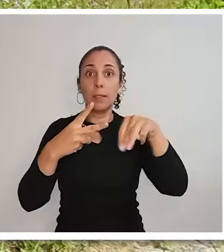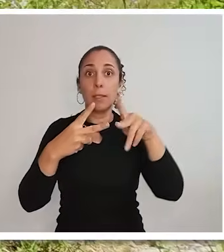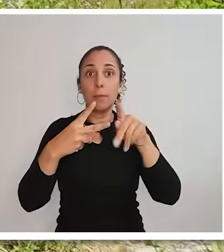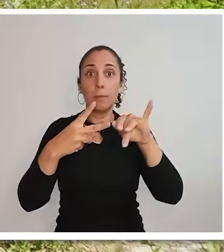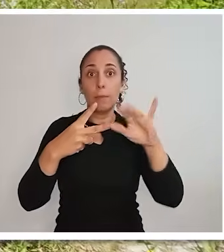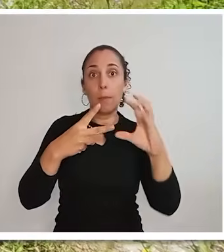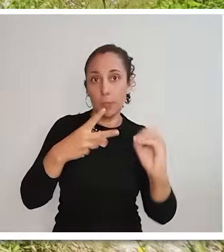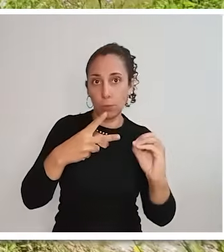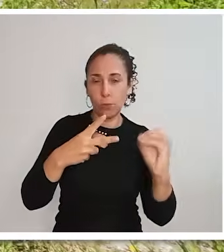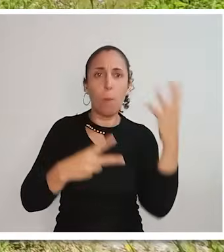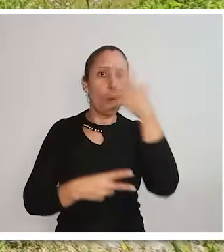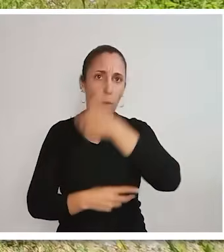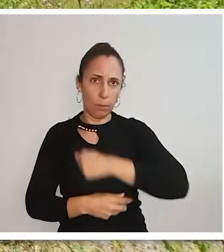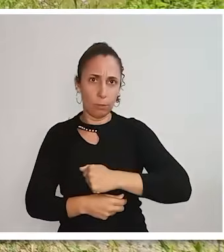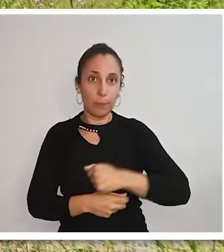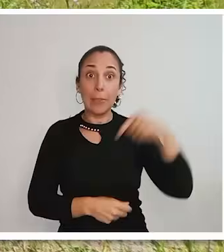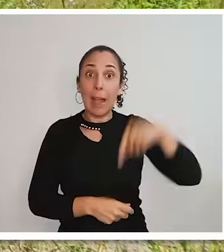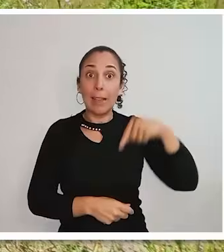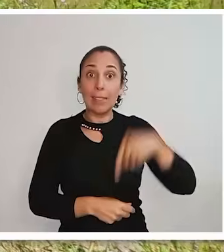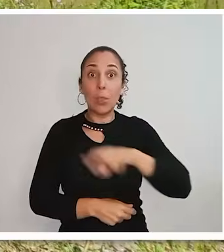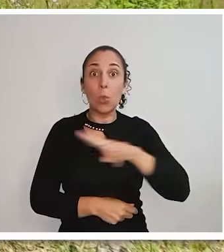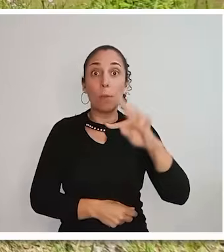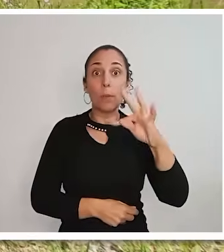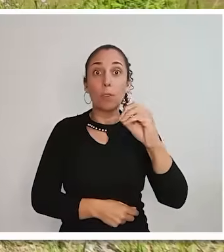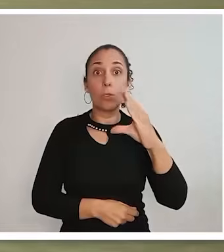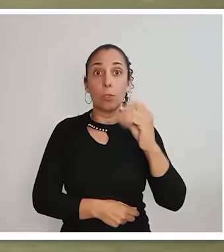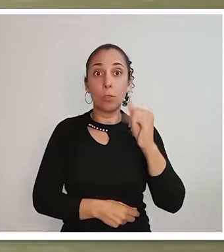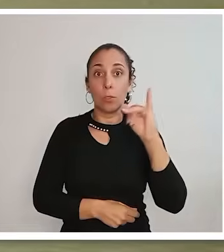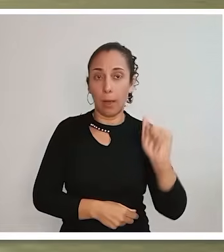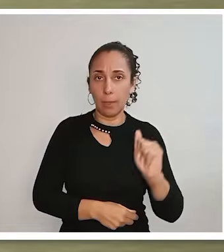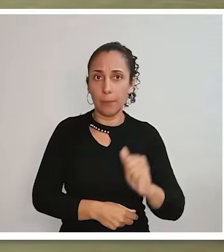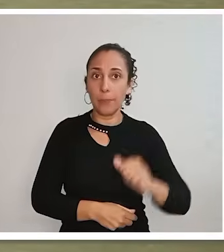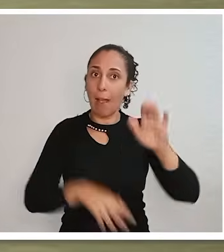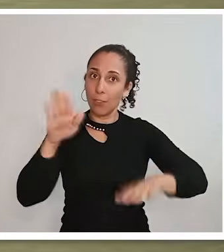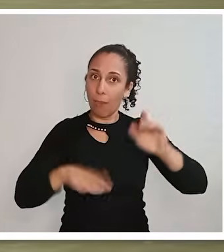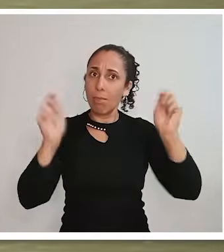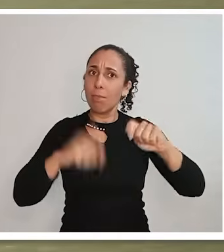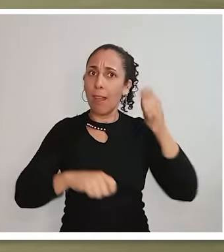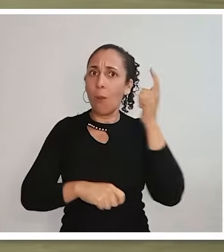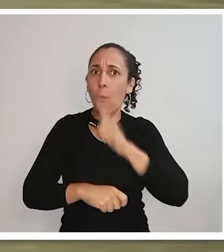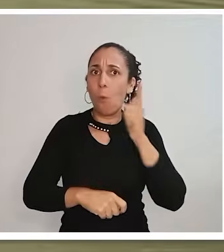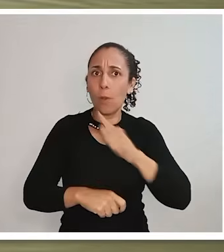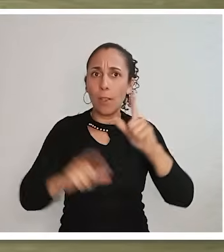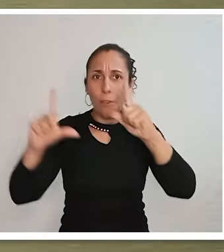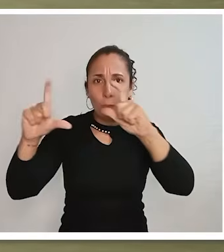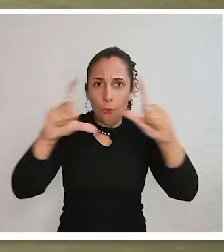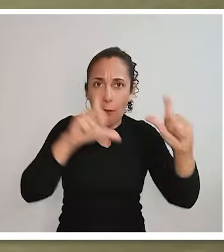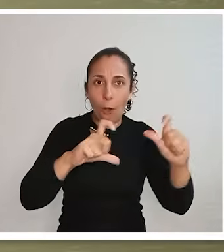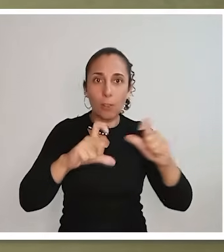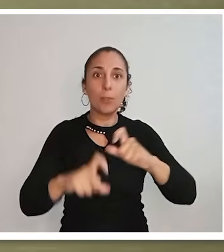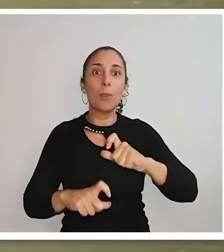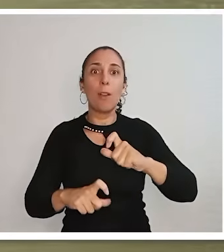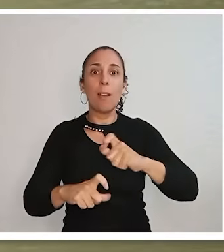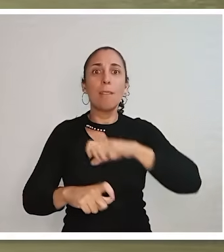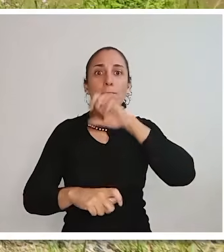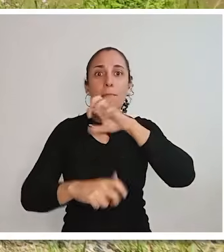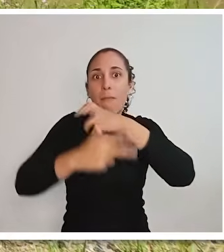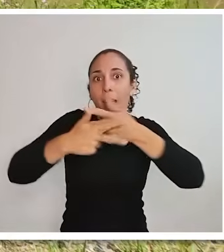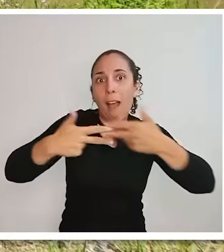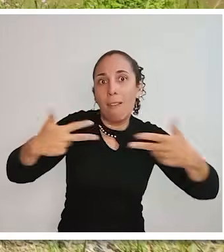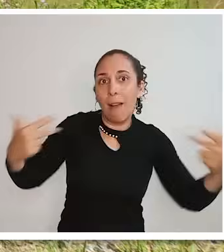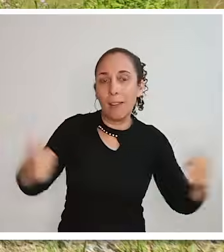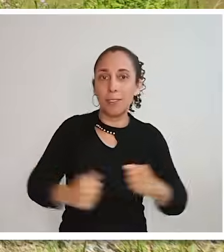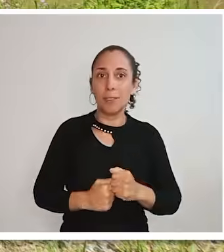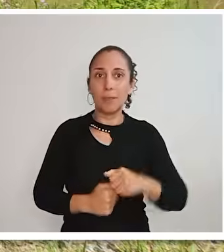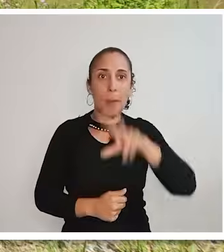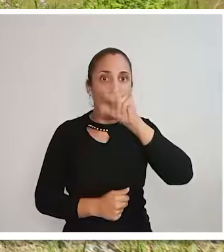sorte, você consegue fotografar um pouco da fauna que tem por aqui. Inclusive, uns patos selvagens que estão sempre por aqui. Agora eu vou